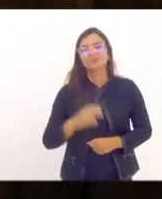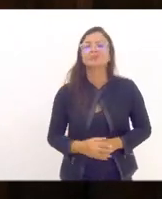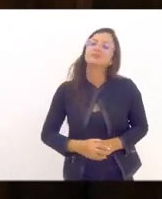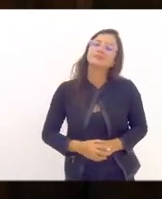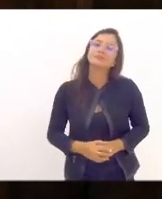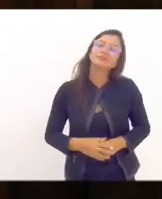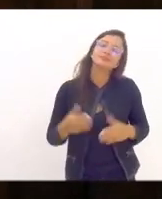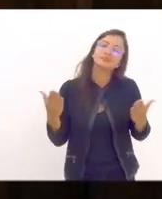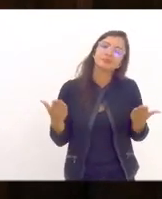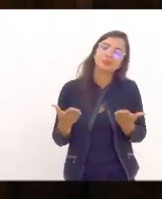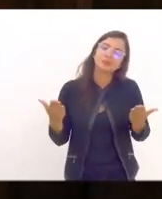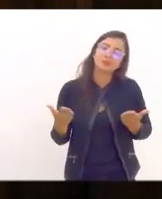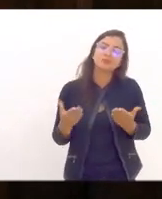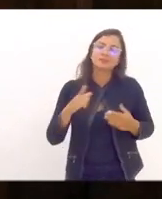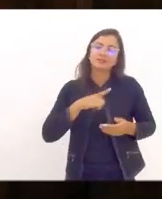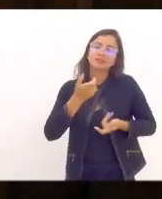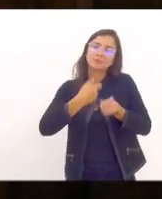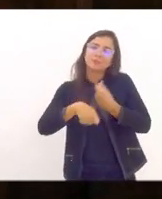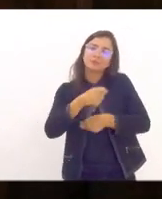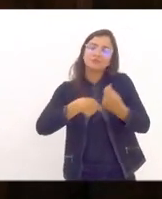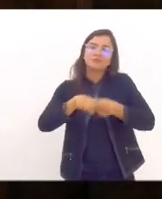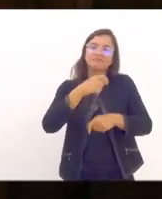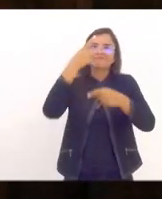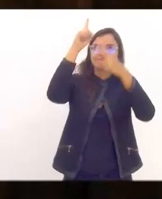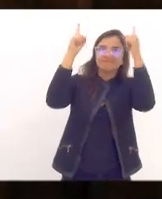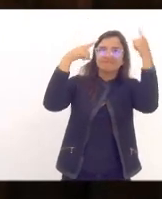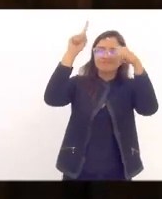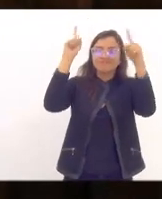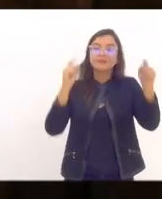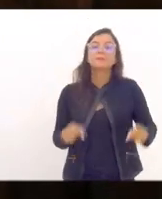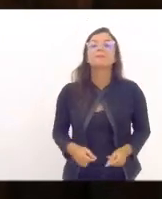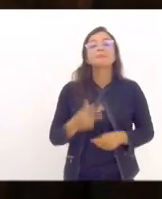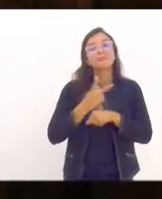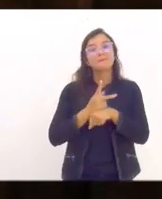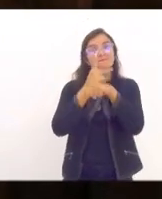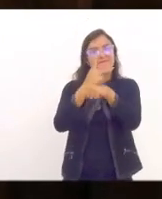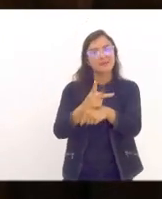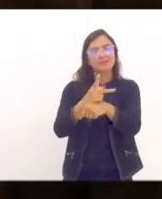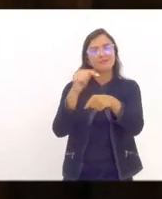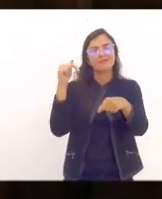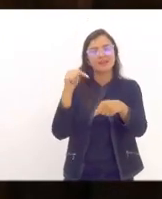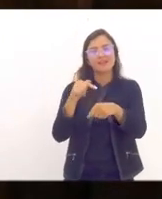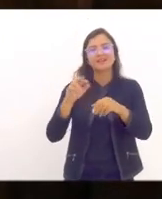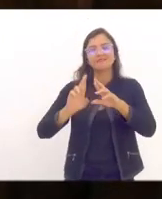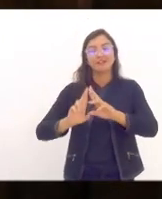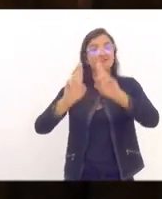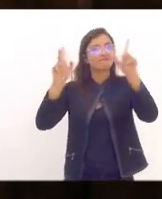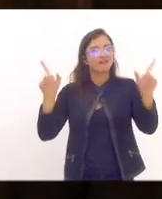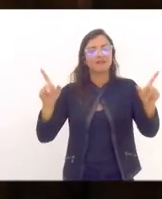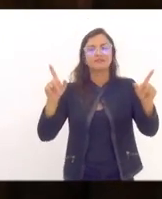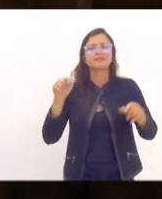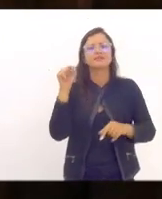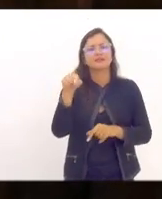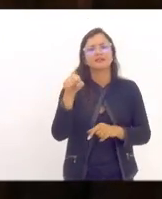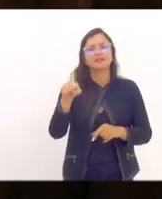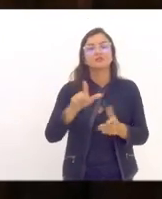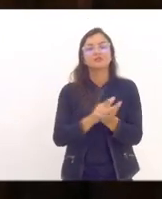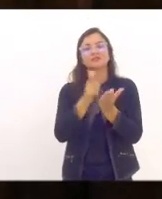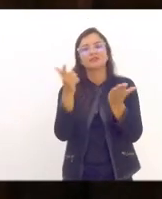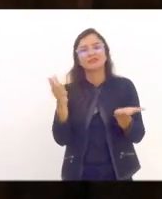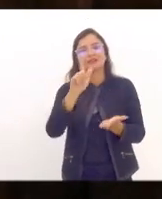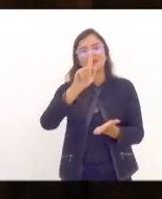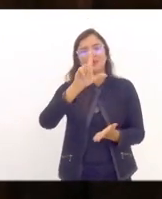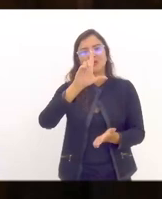acrescenta da economia criativa o prêmio faz diferença dado pelo Jornal Globo pela facilitação